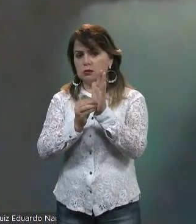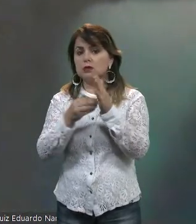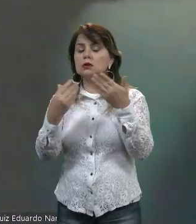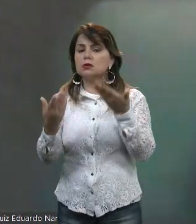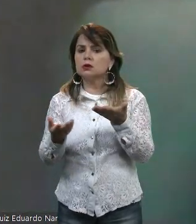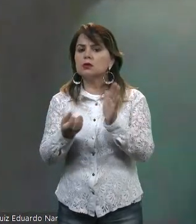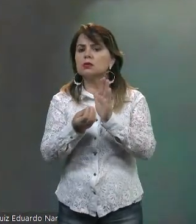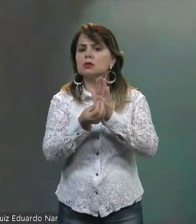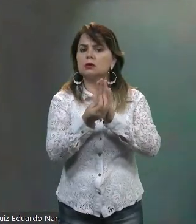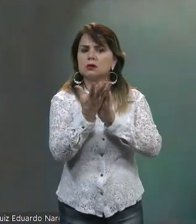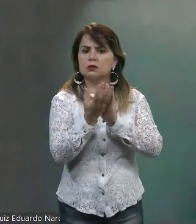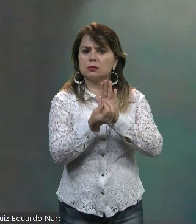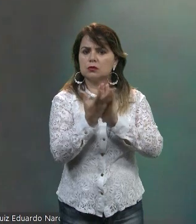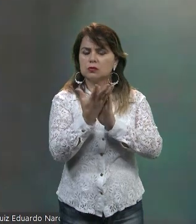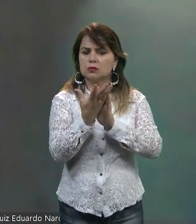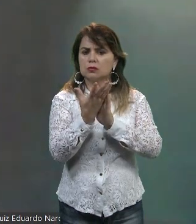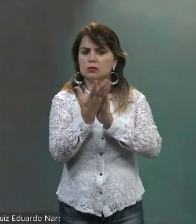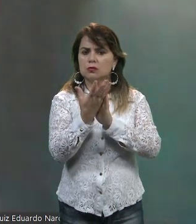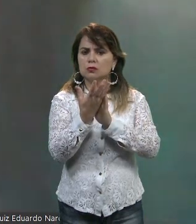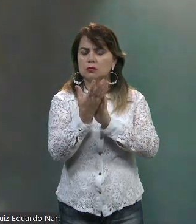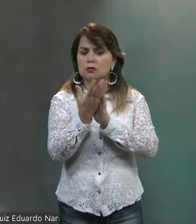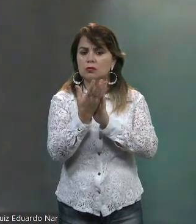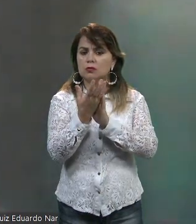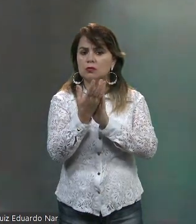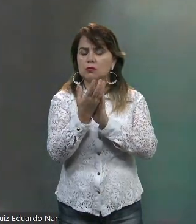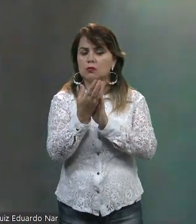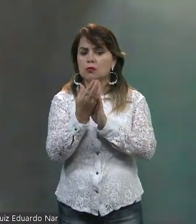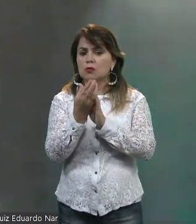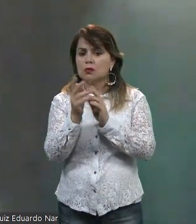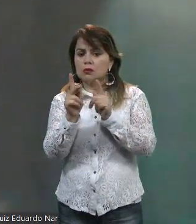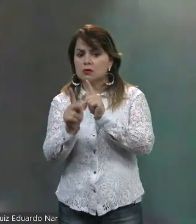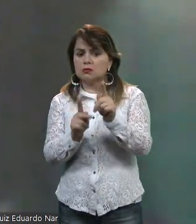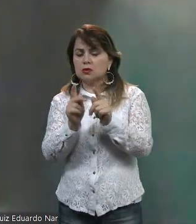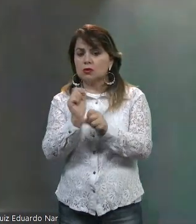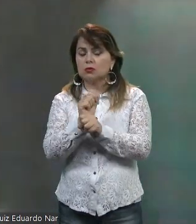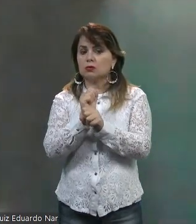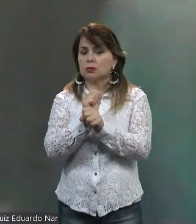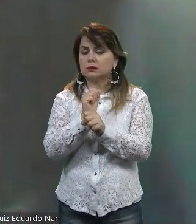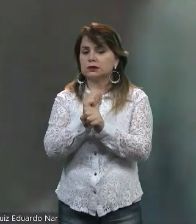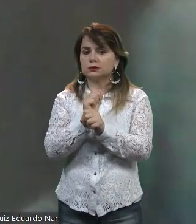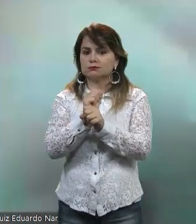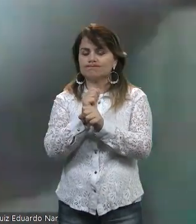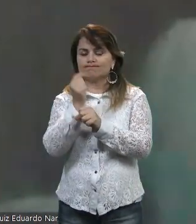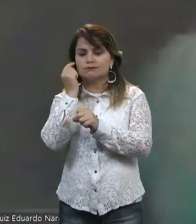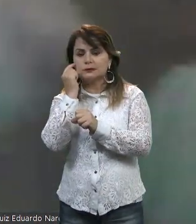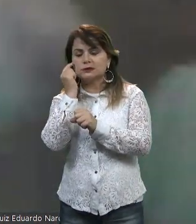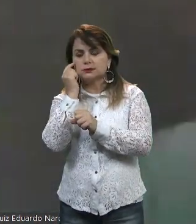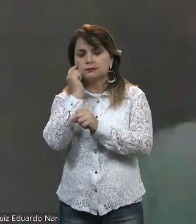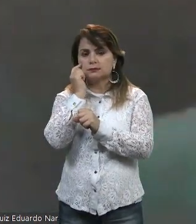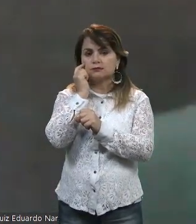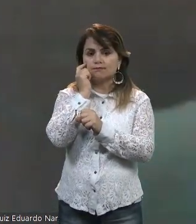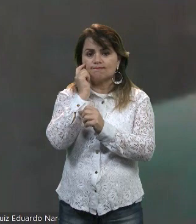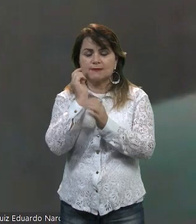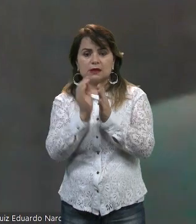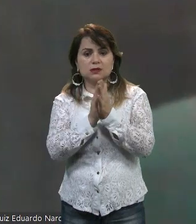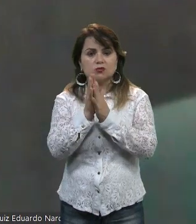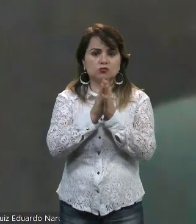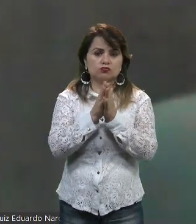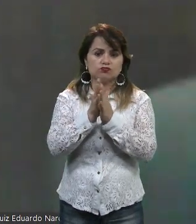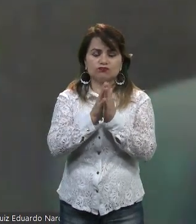cria-se uma expectativa para o servidor. O servidor nos